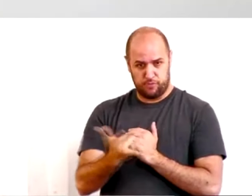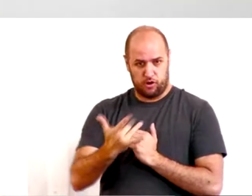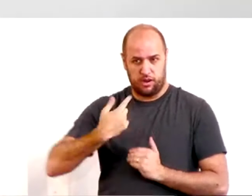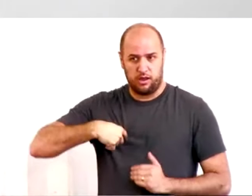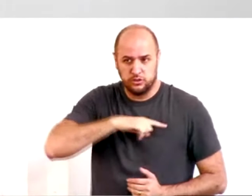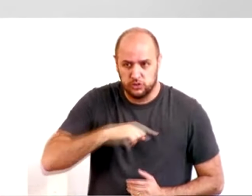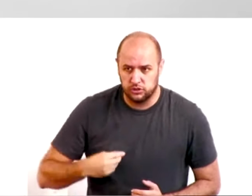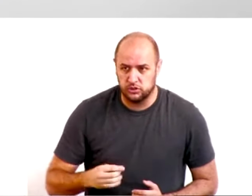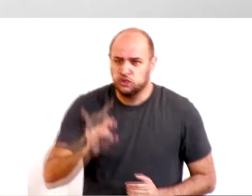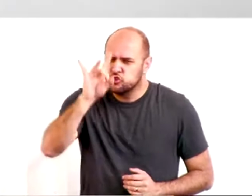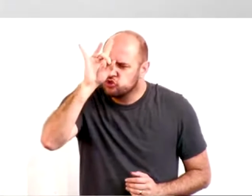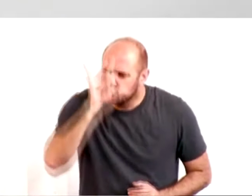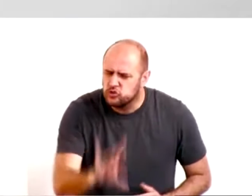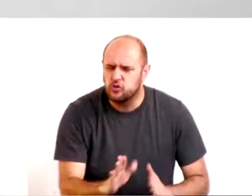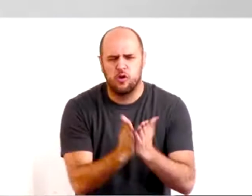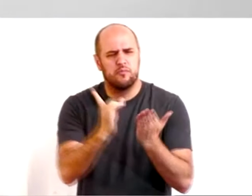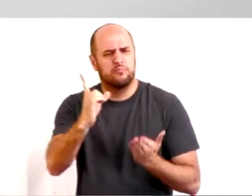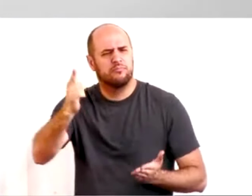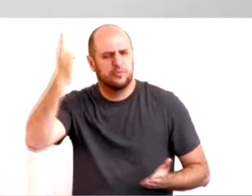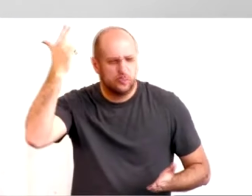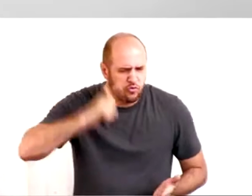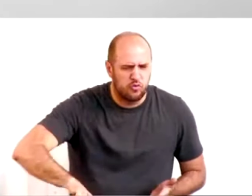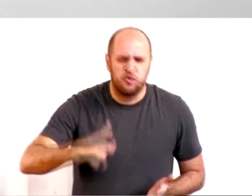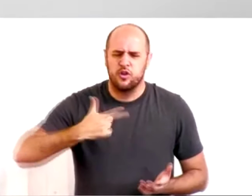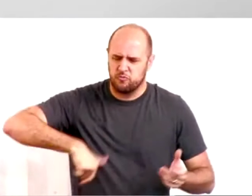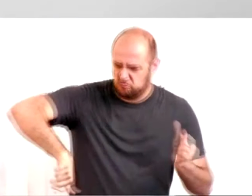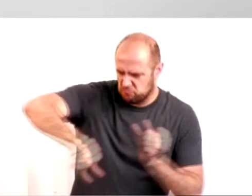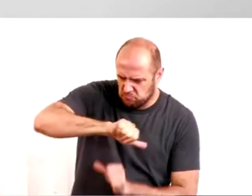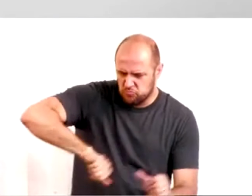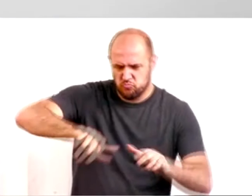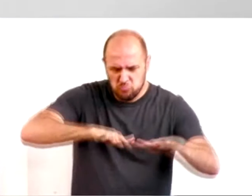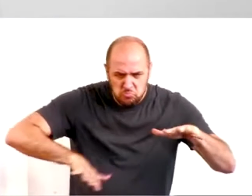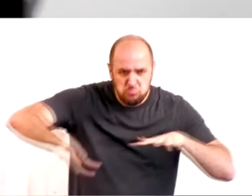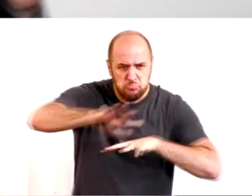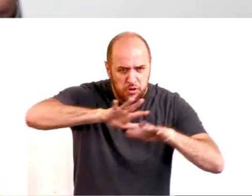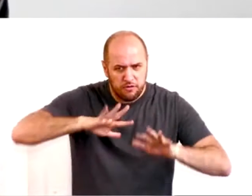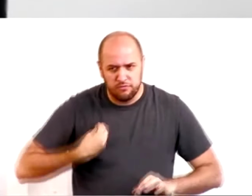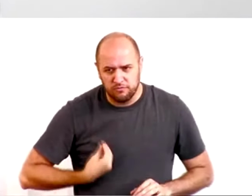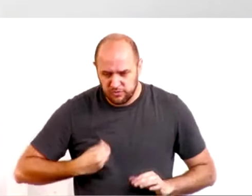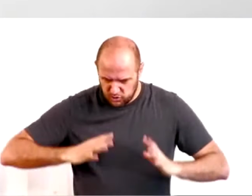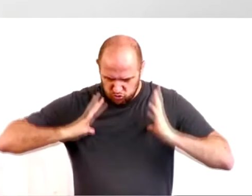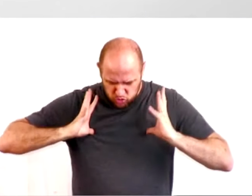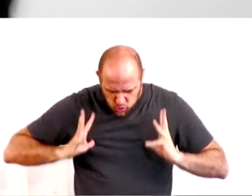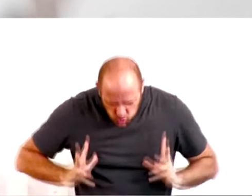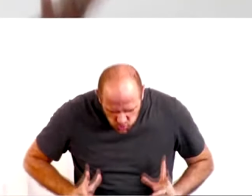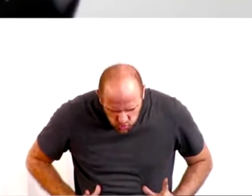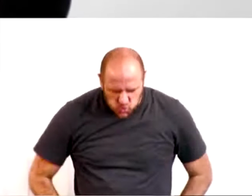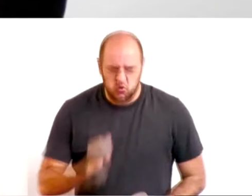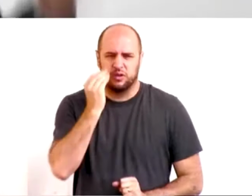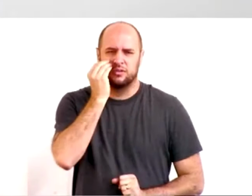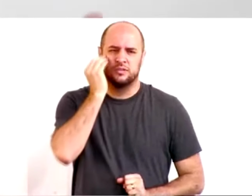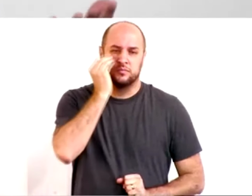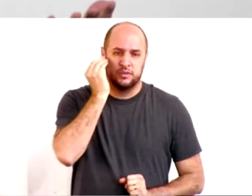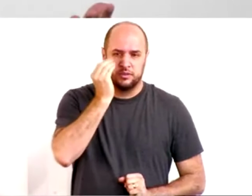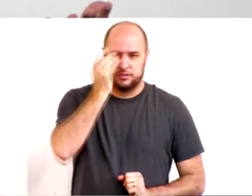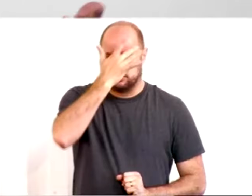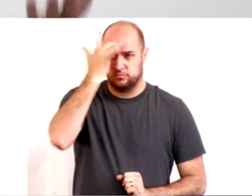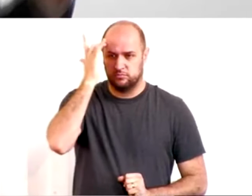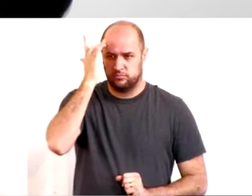a palavra é suficiente para transformar a totalidade da experiência